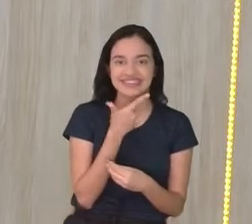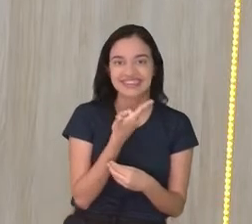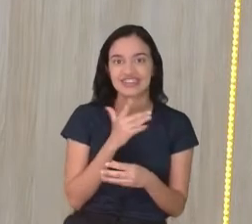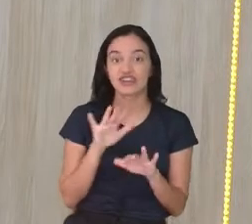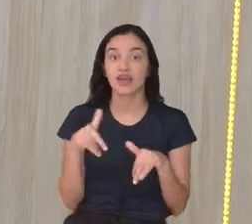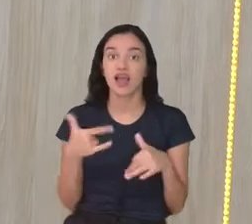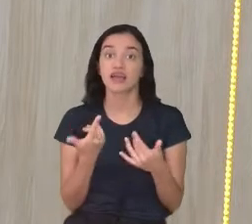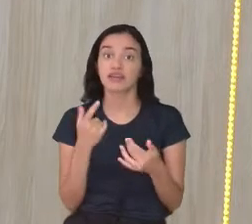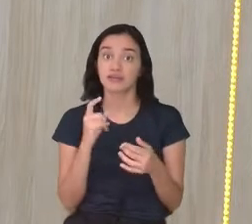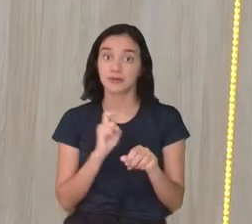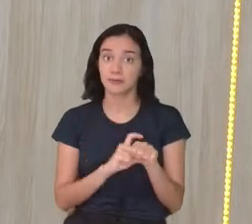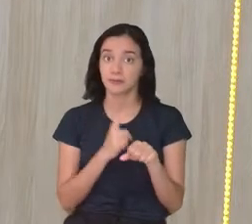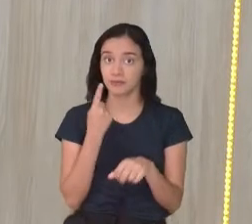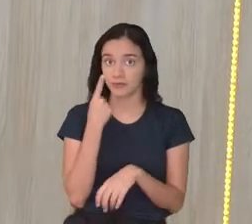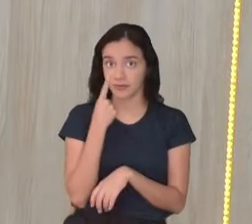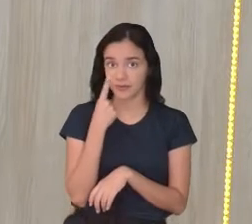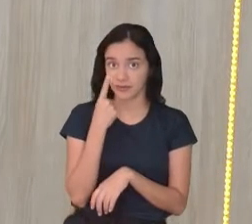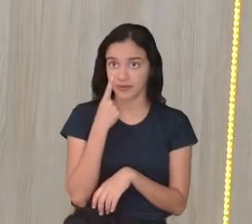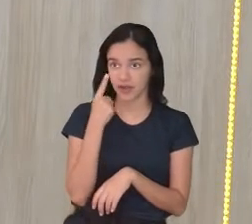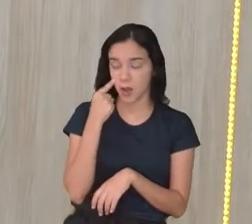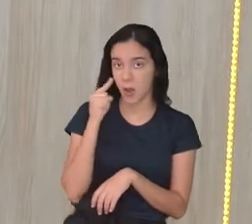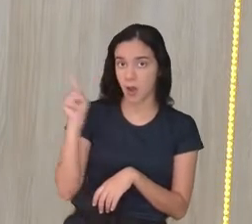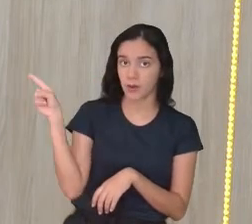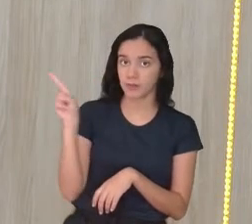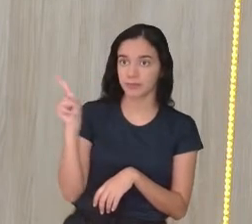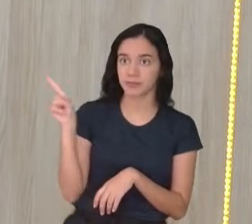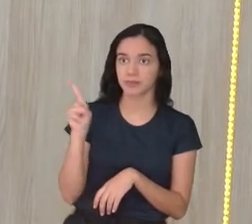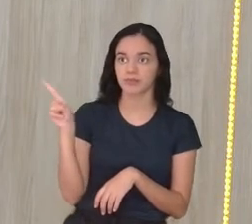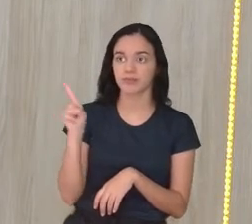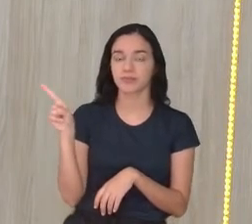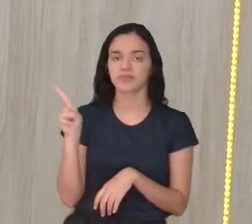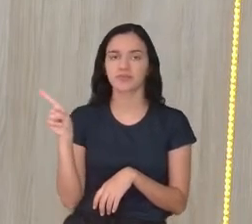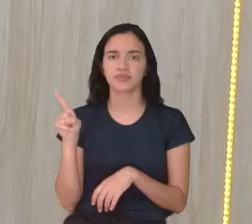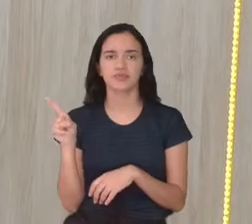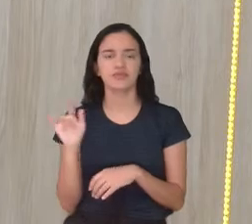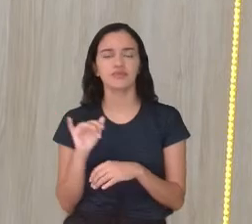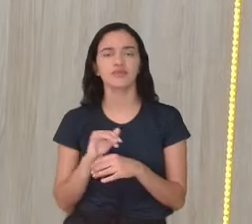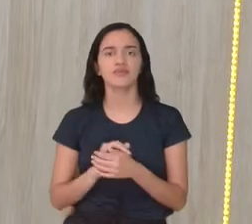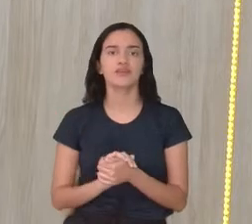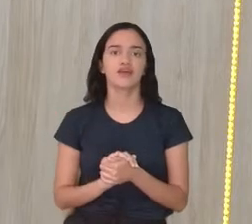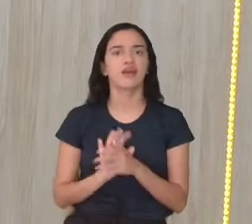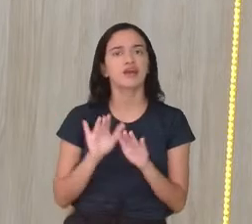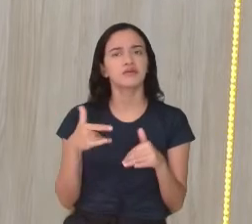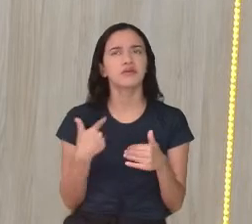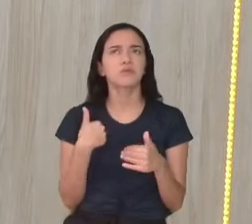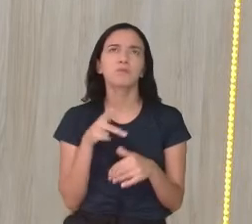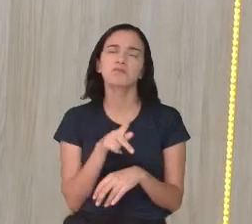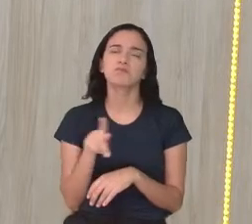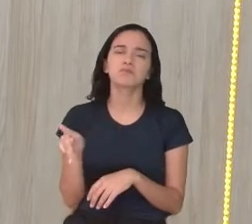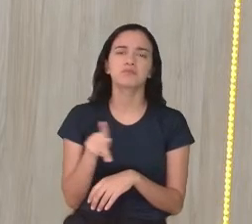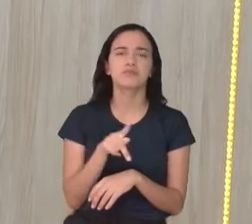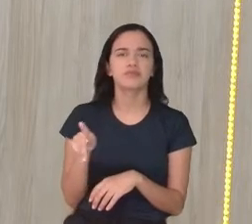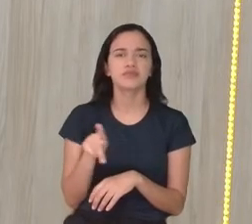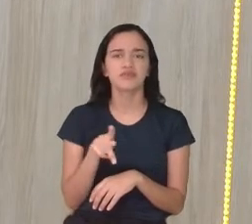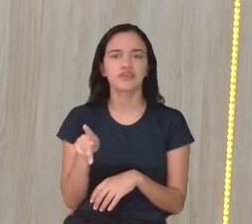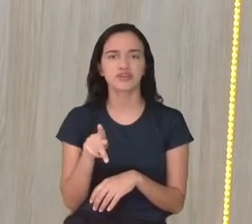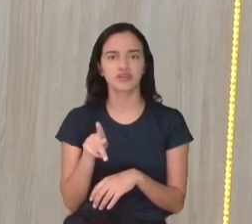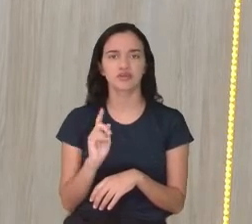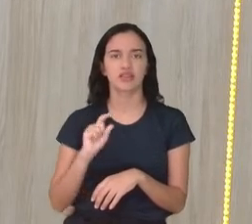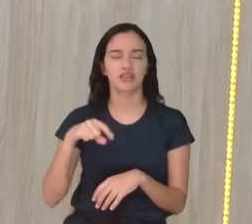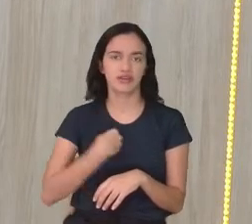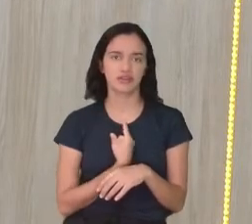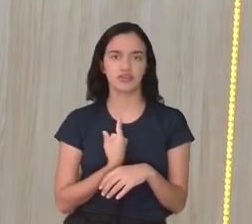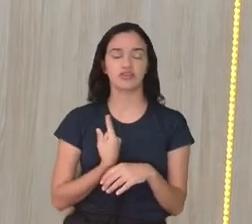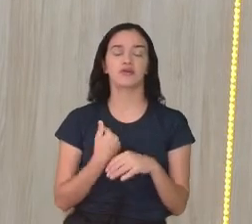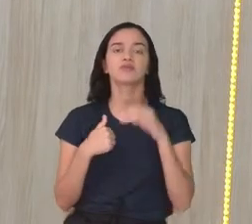Então fica ligado aí nesse aspecto da latitude. Aí entra a questão, né? Professor, a gente está aqui, como o